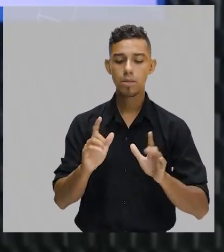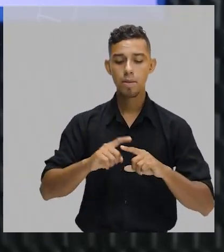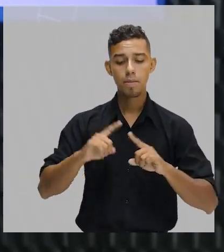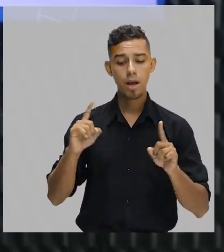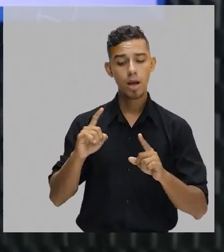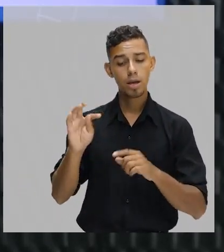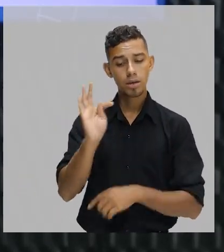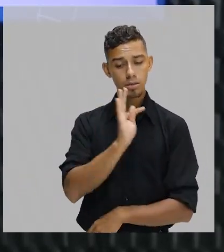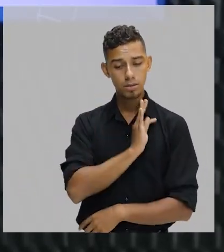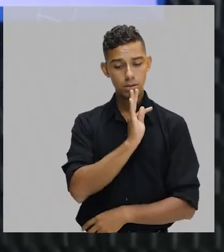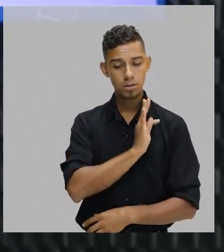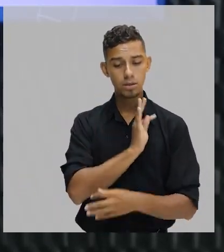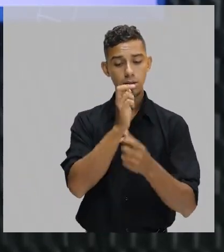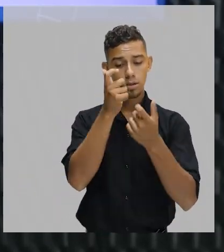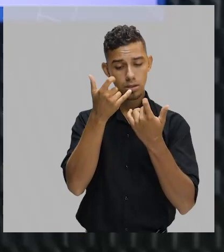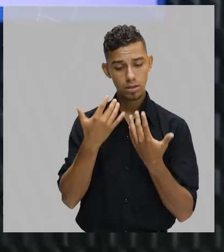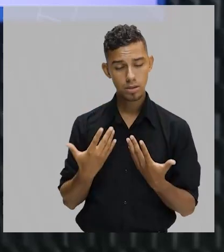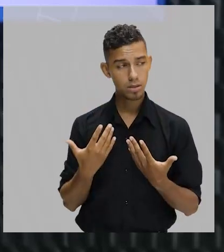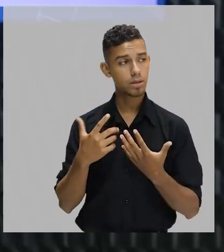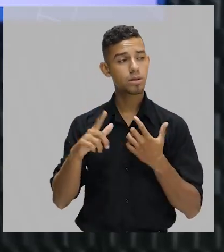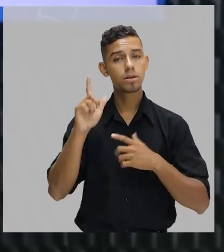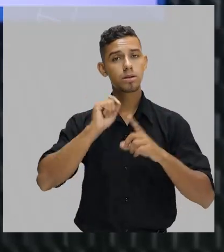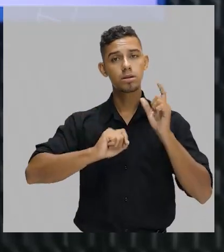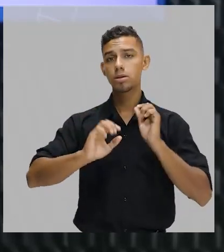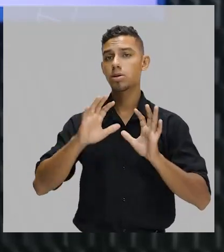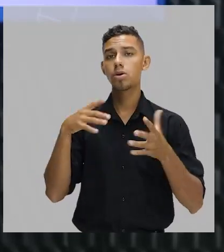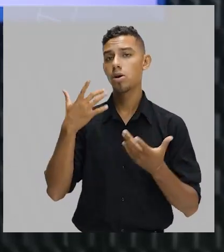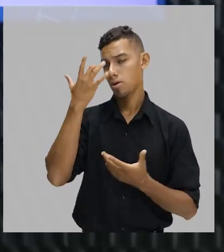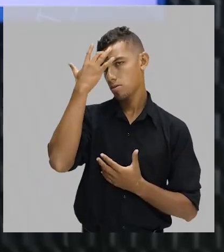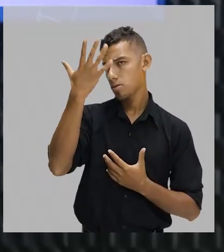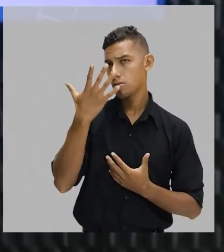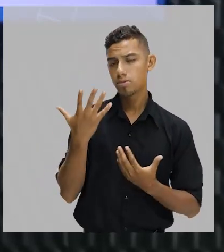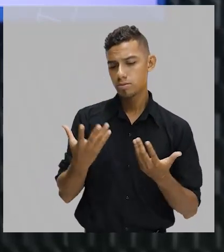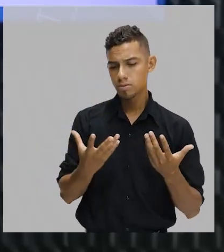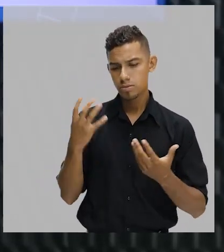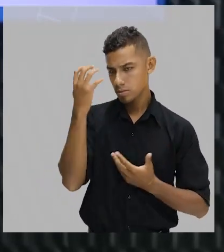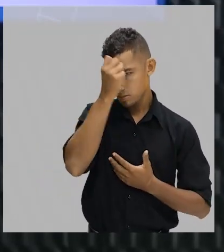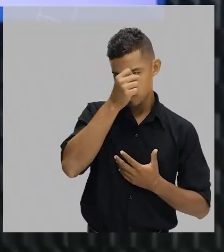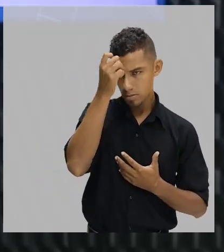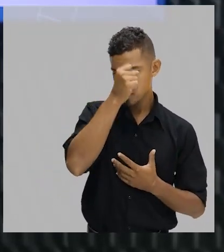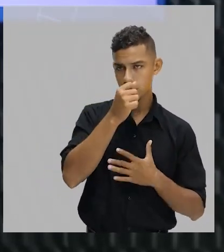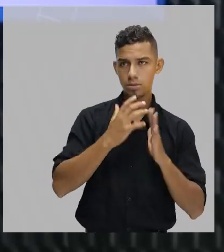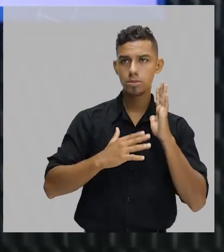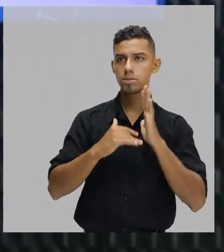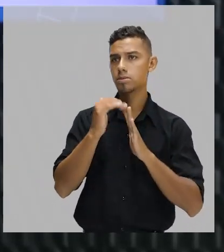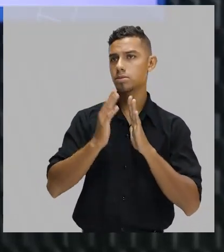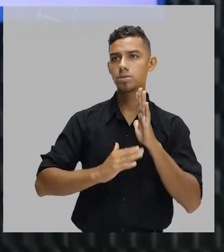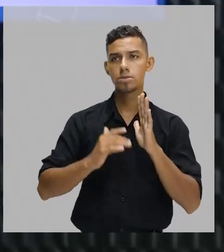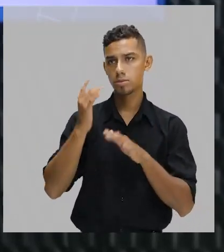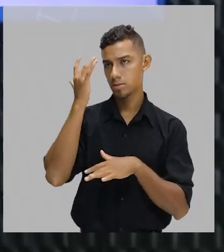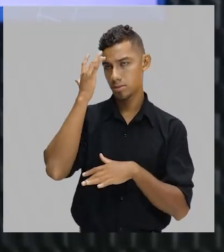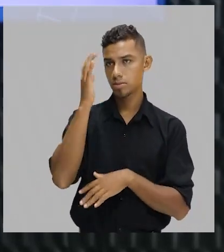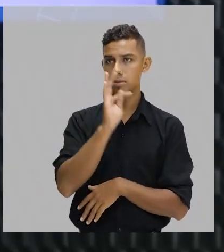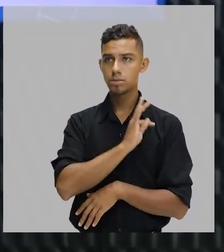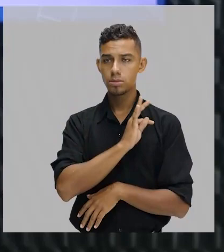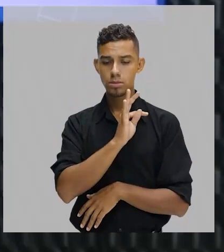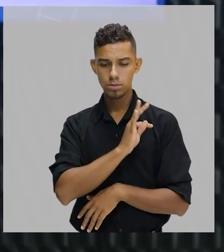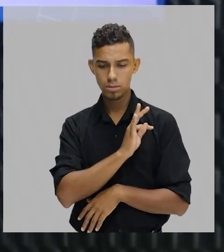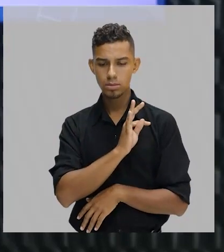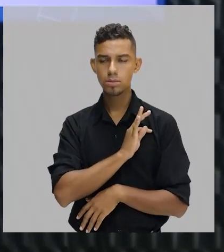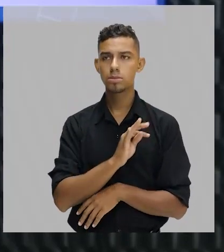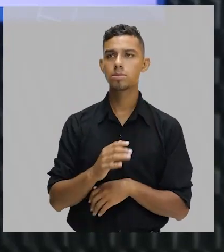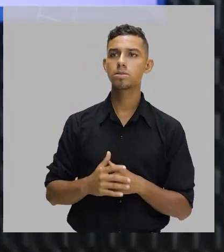como as técnicas estão dizendo, aí você escolhe qual é a mais fácil. Professor, como é que eu vou aprender a desenhar se eu não sei desenhar? Técnicas. É